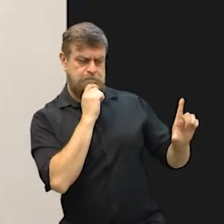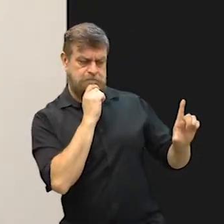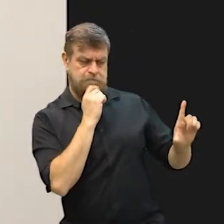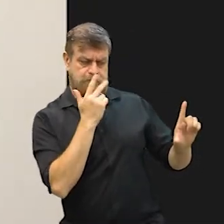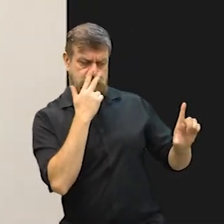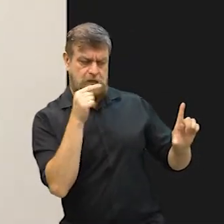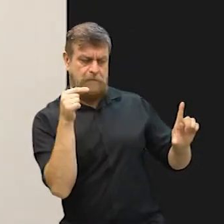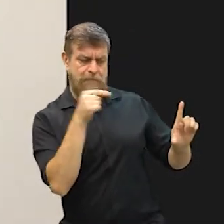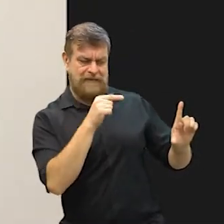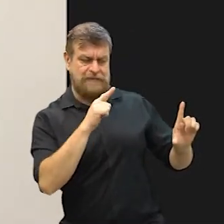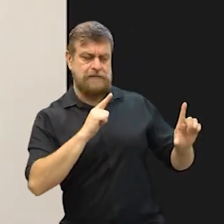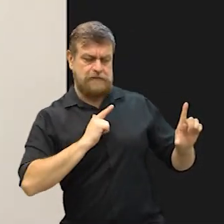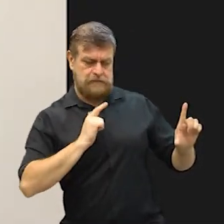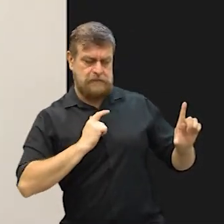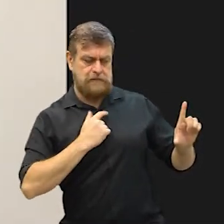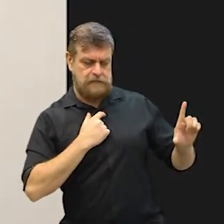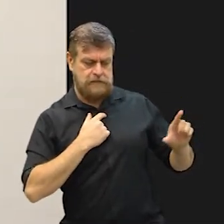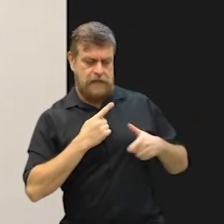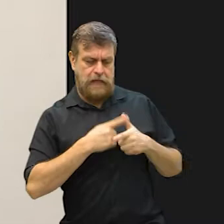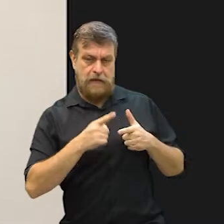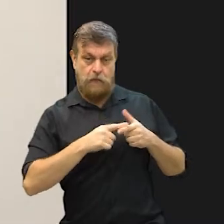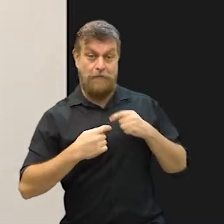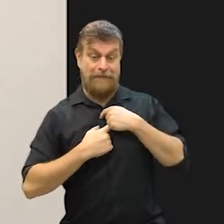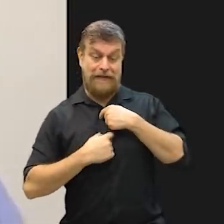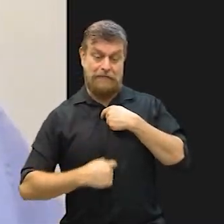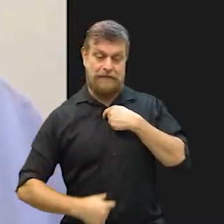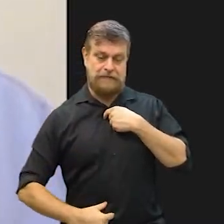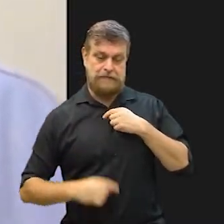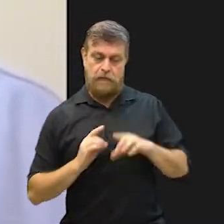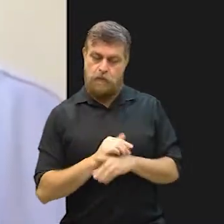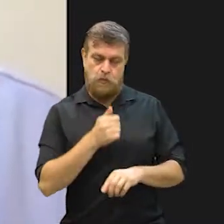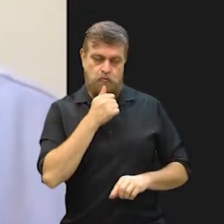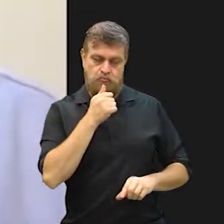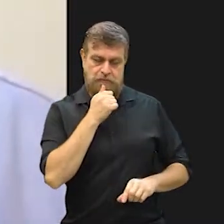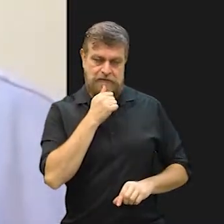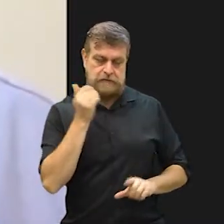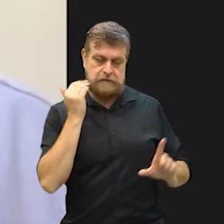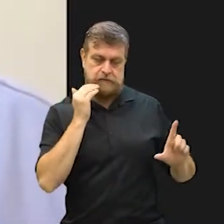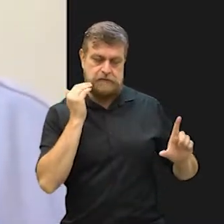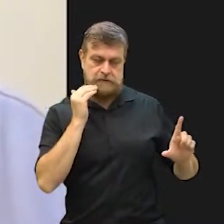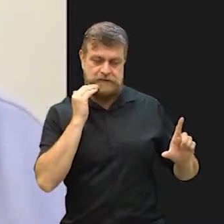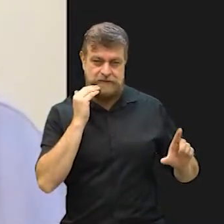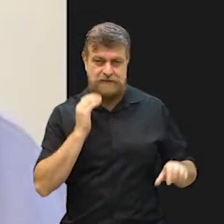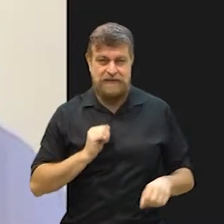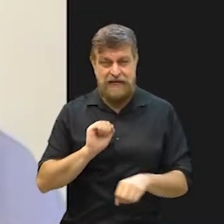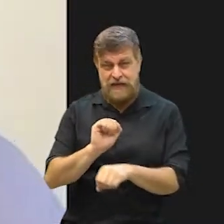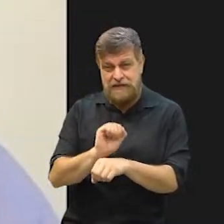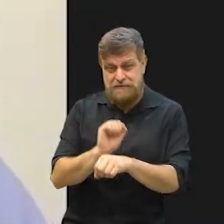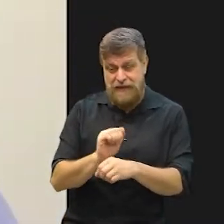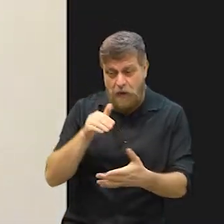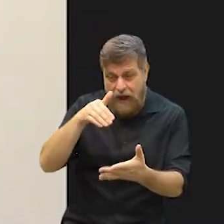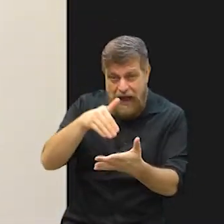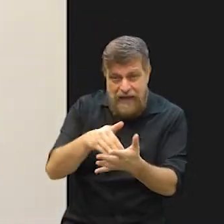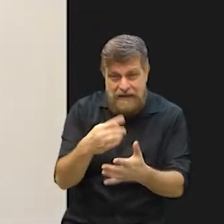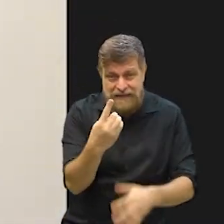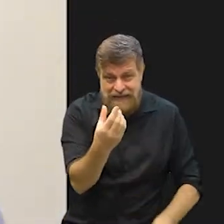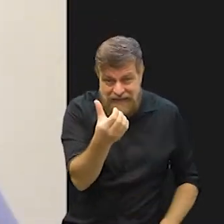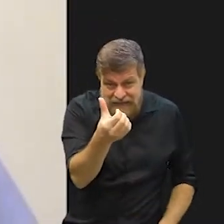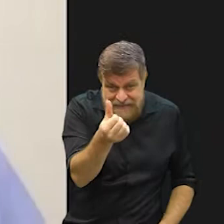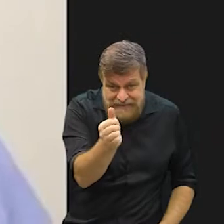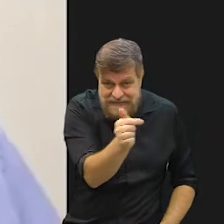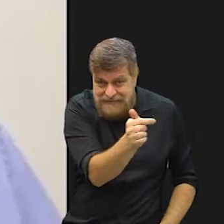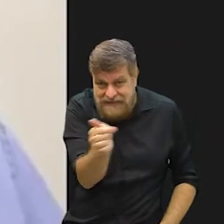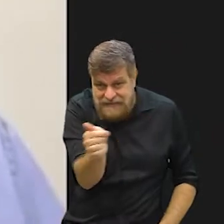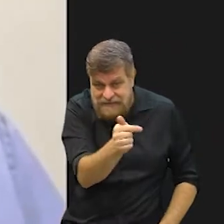da mielomeningocele. Mas, às vezes, a gente precisa de um tempinho a mais, tá, pelo menos 16 semanas de